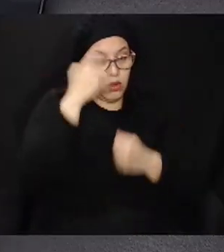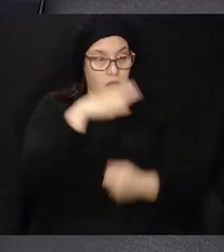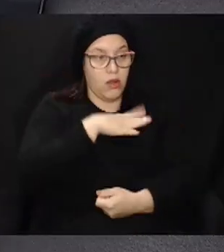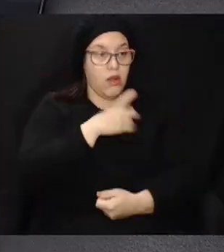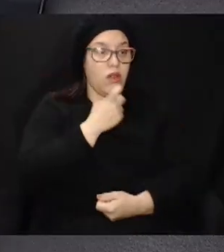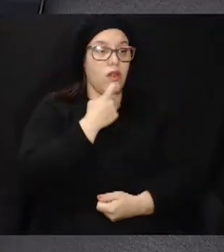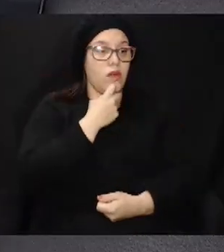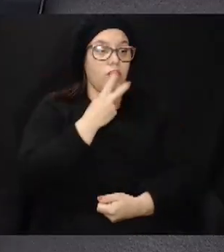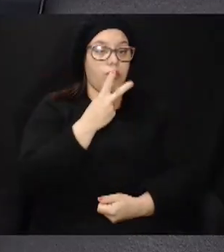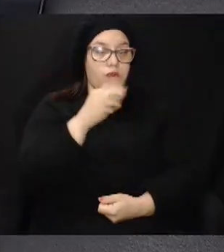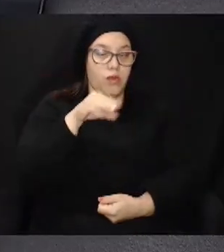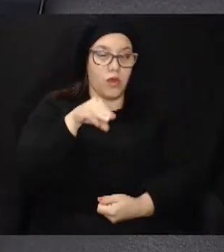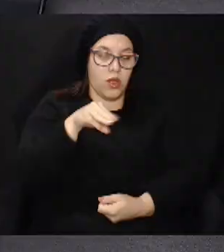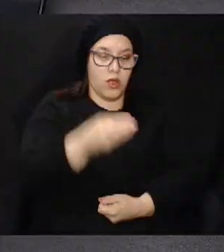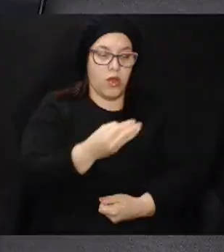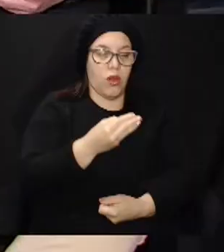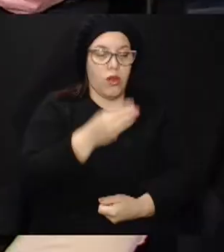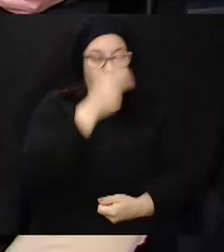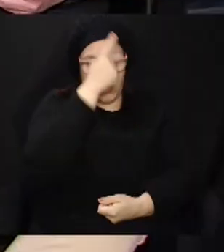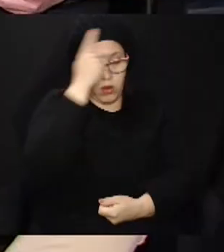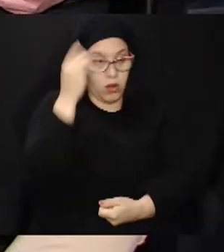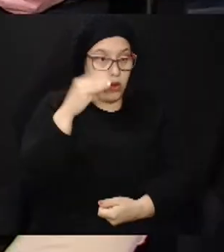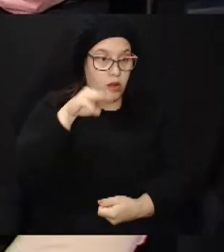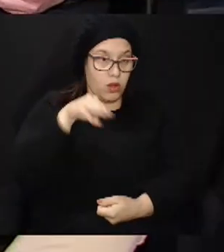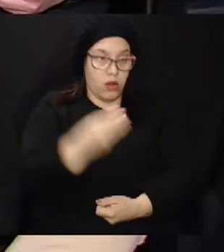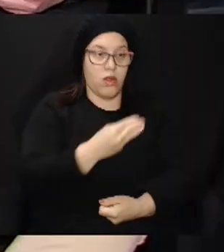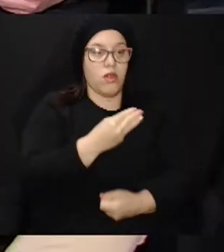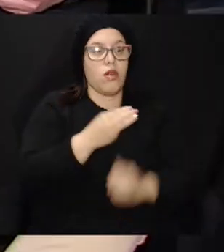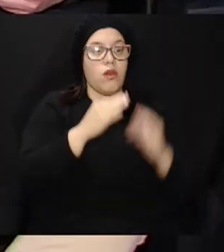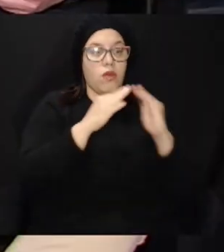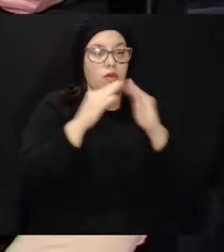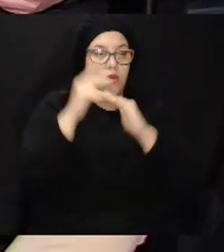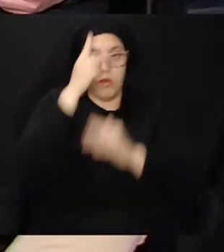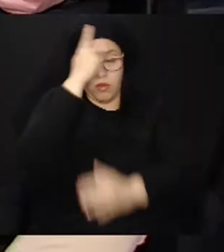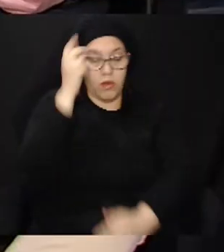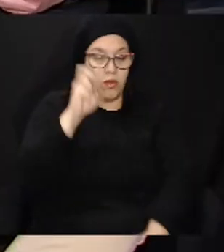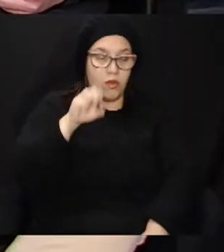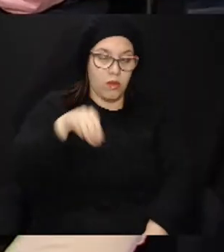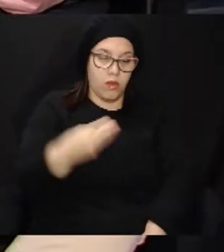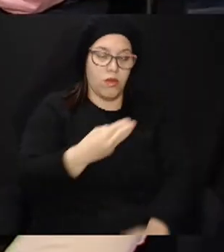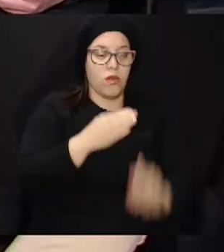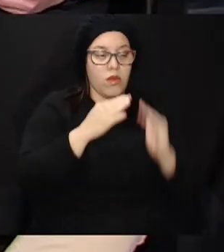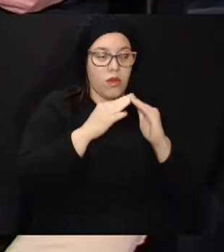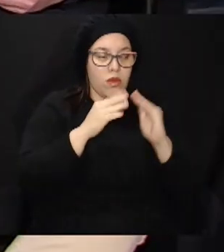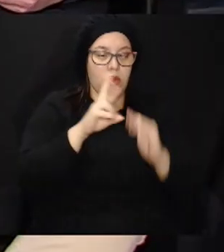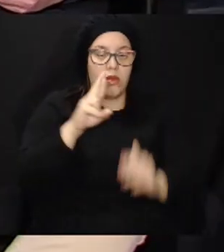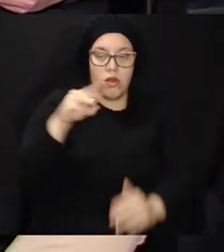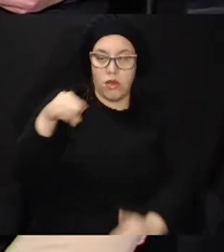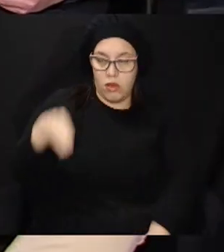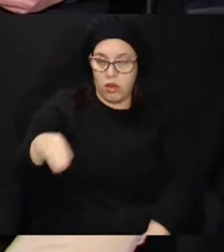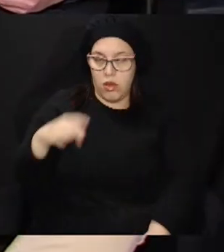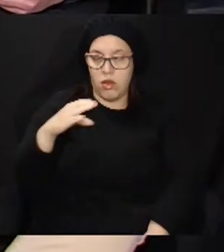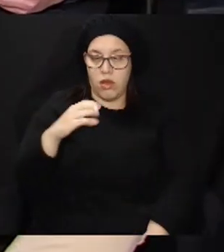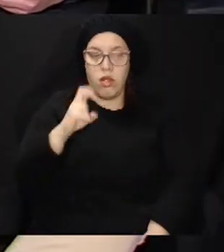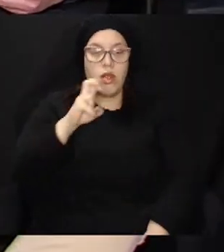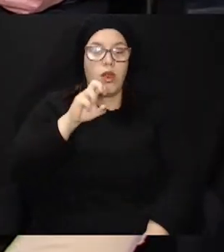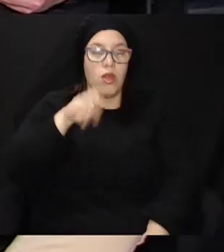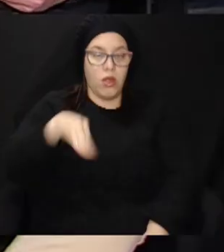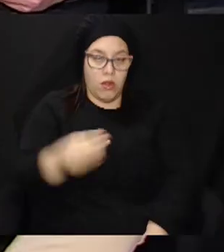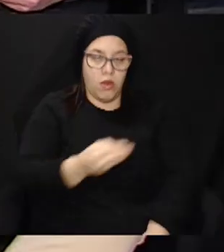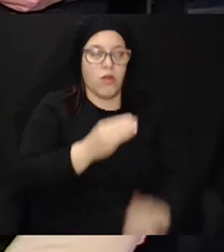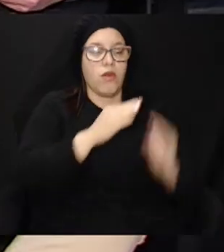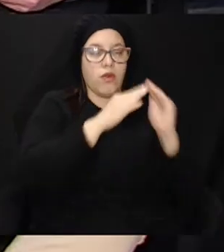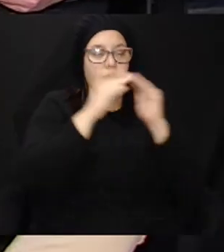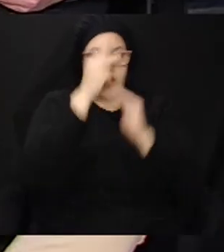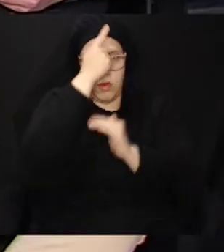milhões de habitantes, para 3 milhões de habitantes, para 5 milhões de habitantes. A região metropolitana já tem 5 milhões de habitantes e é necessário que a